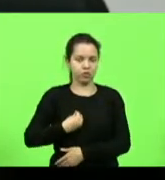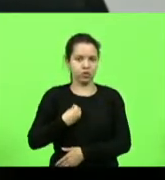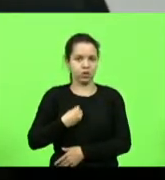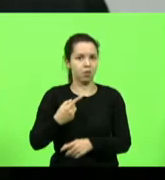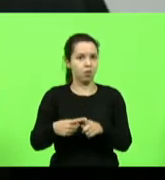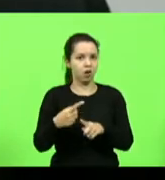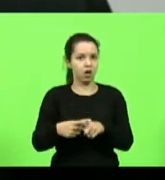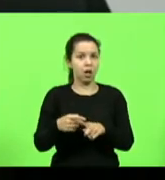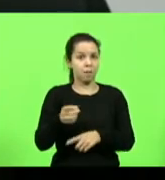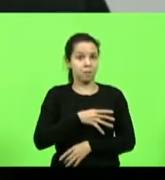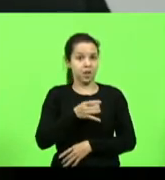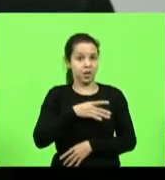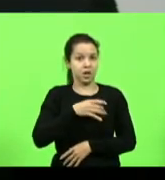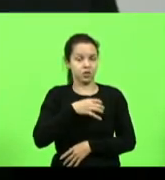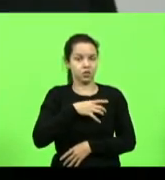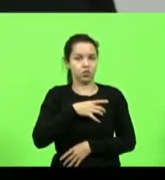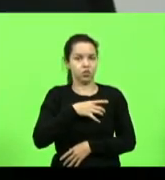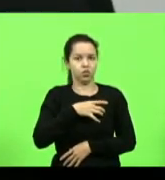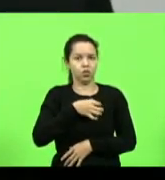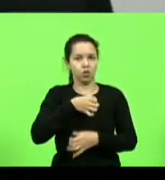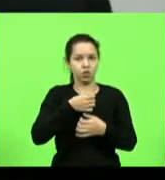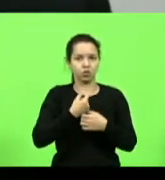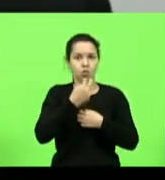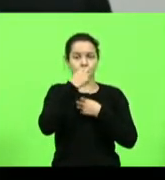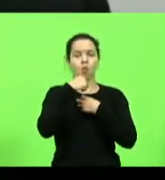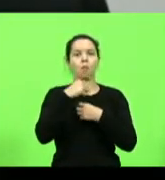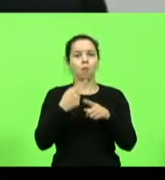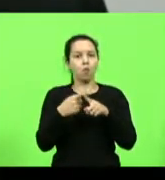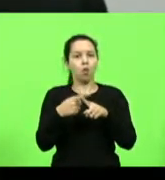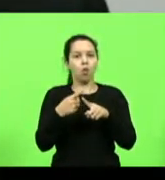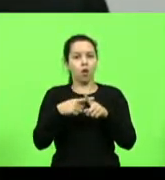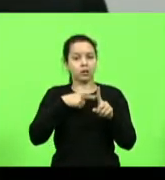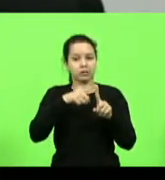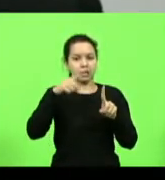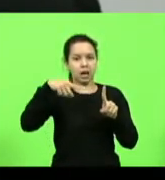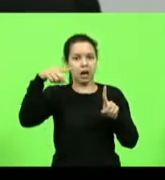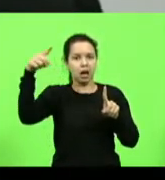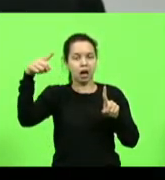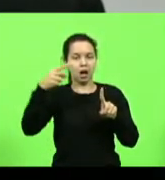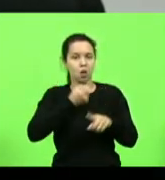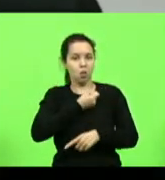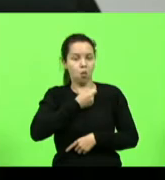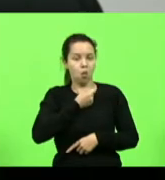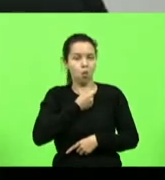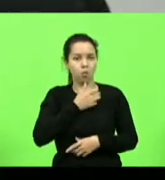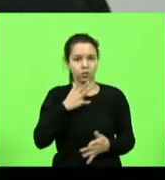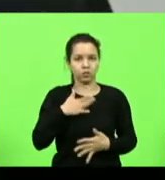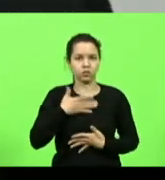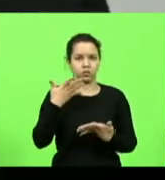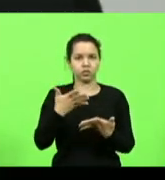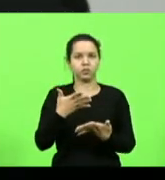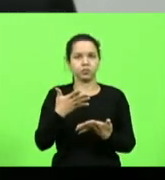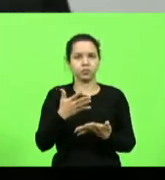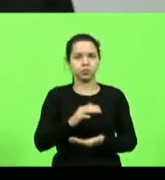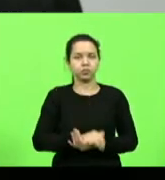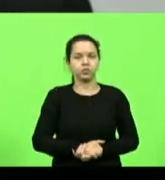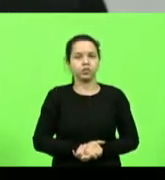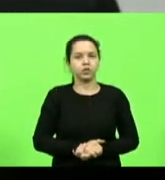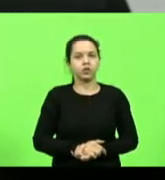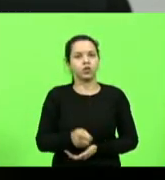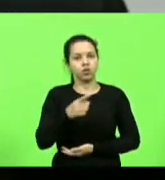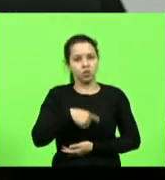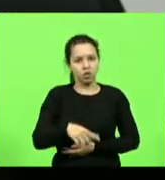incubado, né? Por quê? Por esses dados, esses números que são altamente assustadores. Então essa é uma questão que eu queria